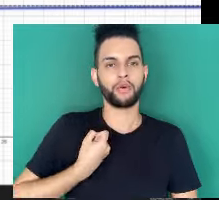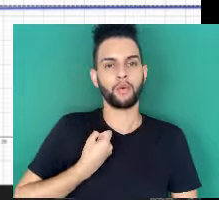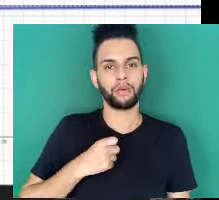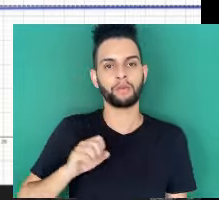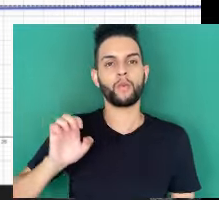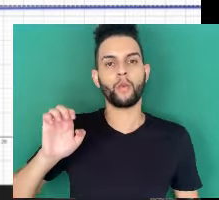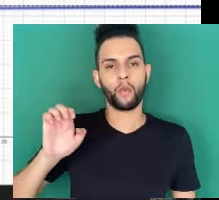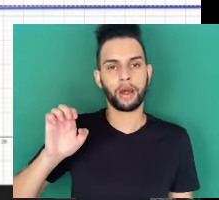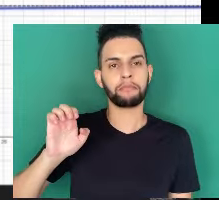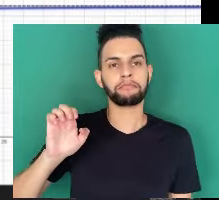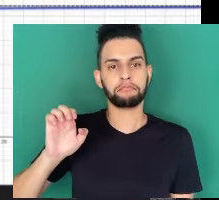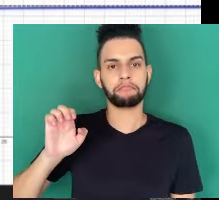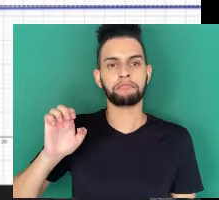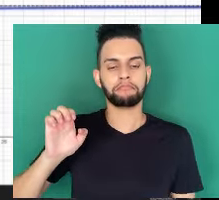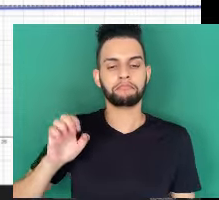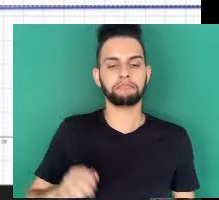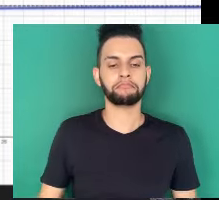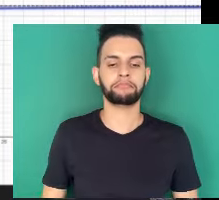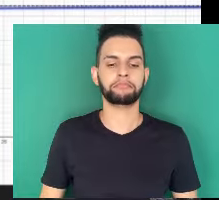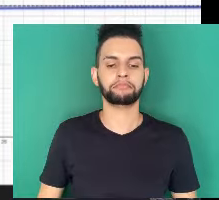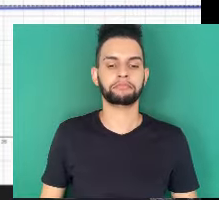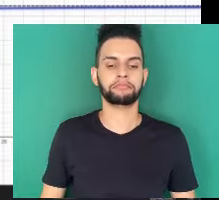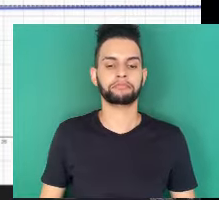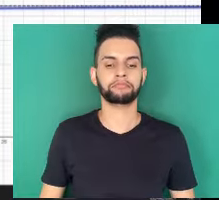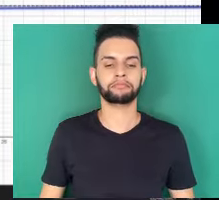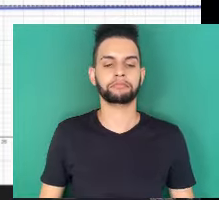e aqui, a imagem.